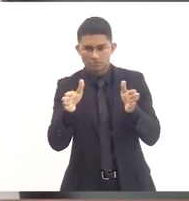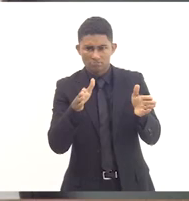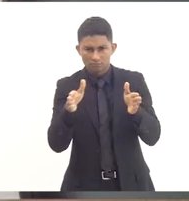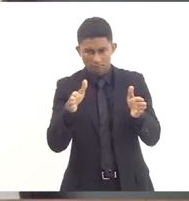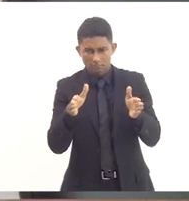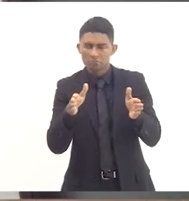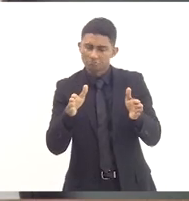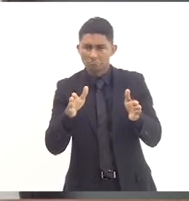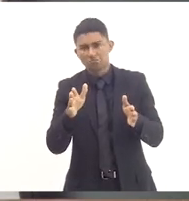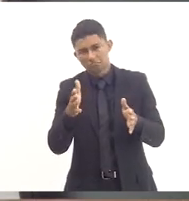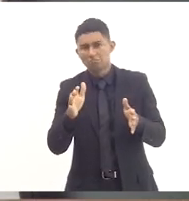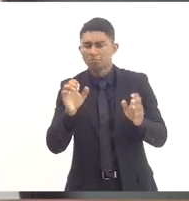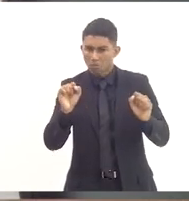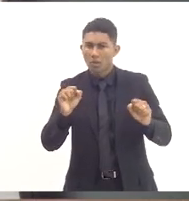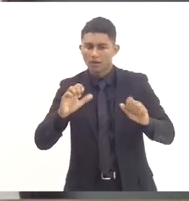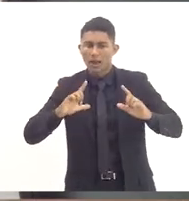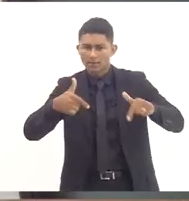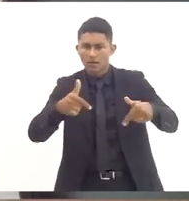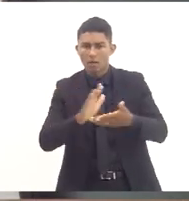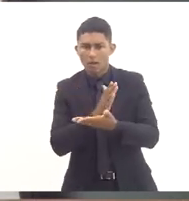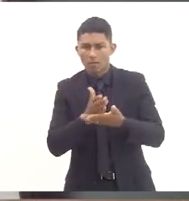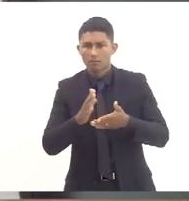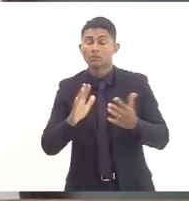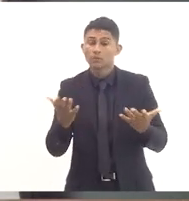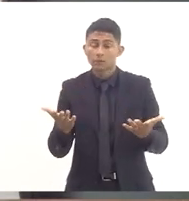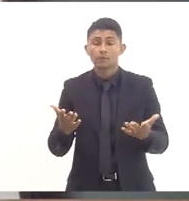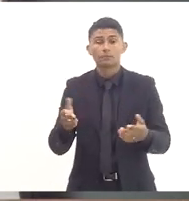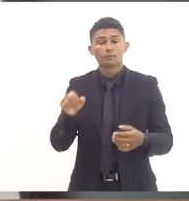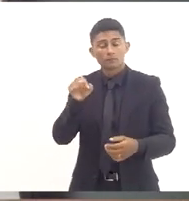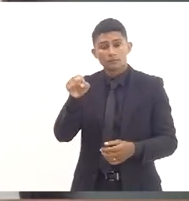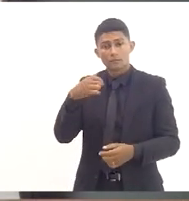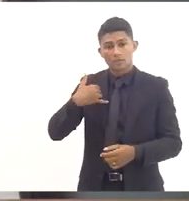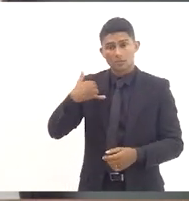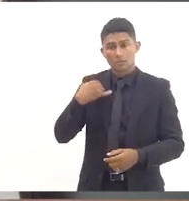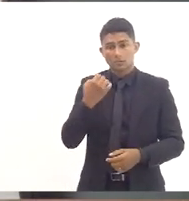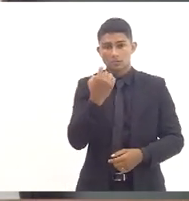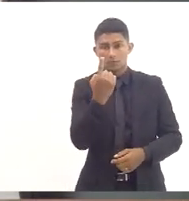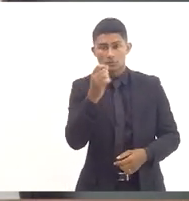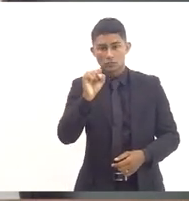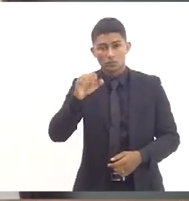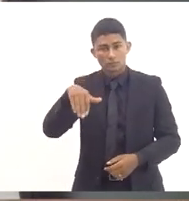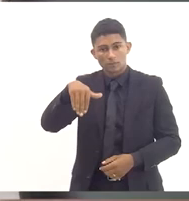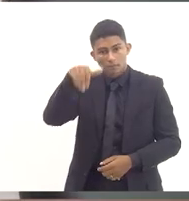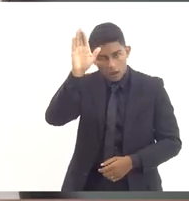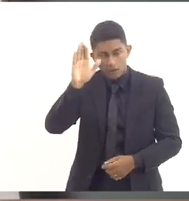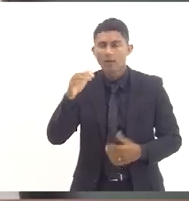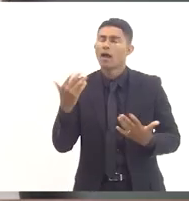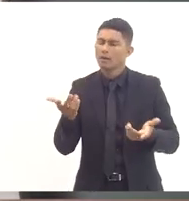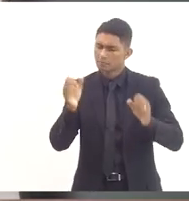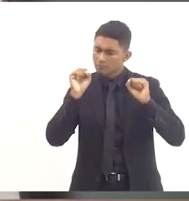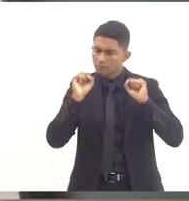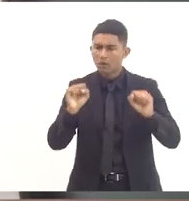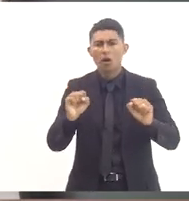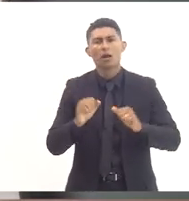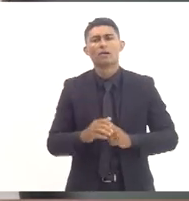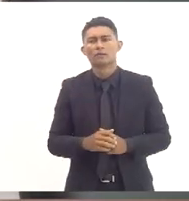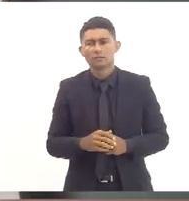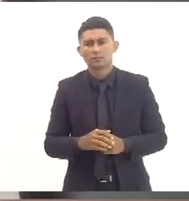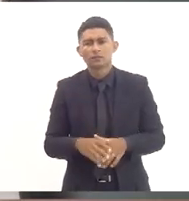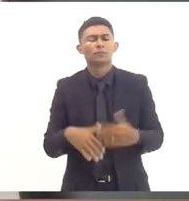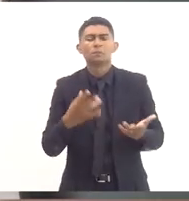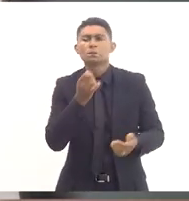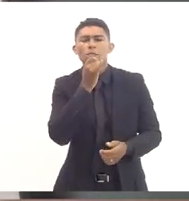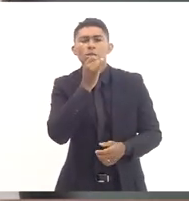e os maiores de dezoito são maiores de 18 anos sendo que a mãe então quem quem tem